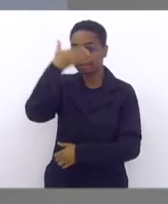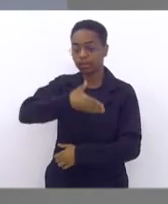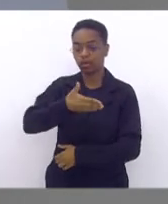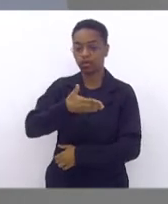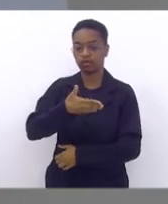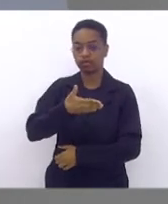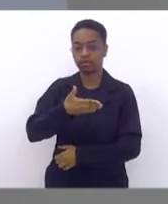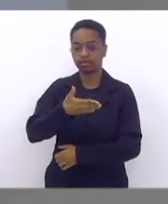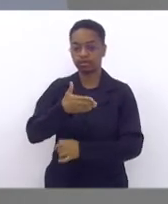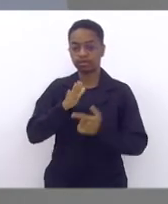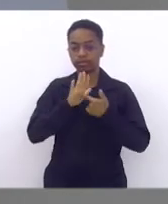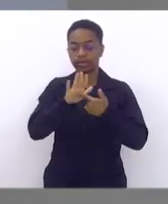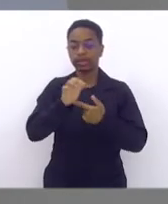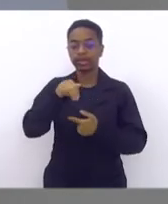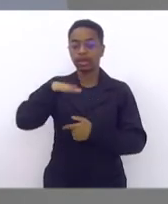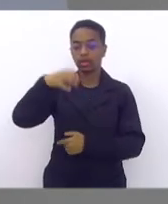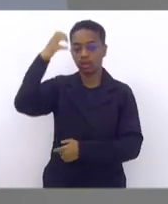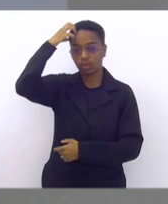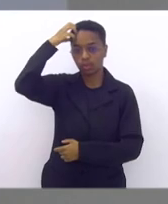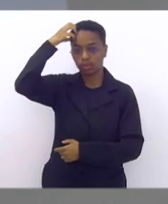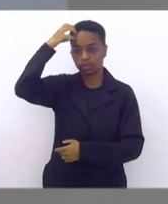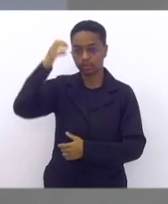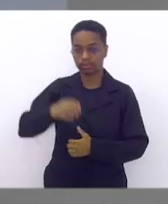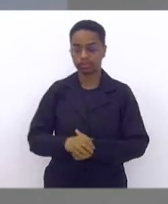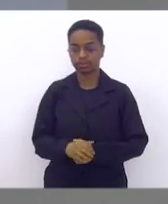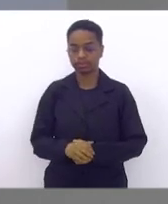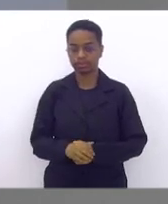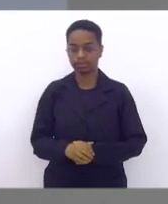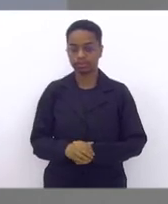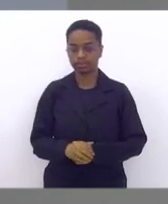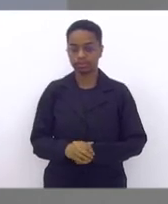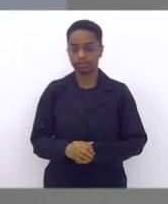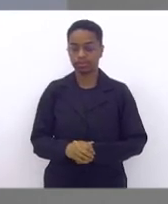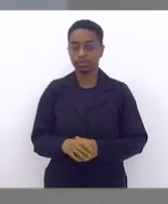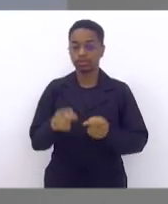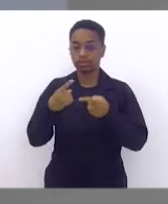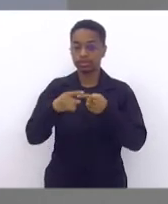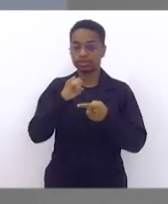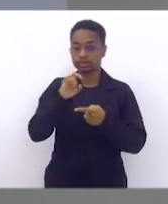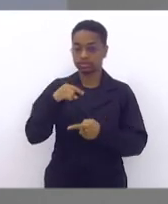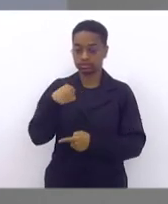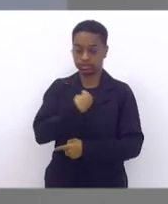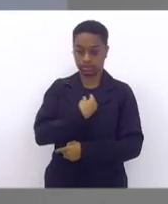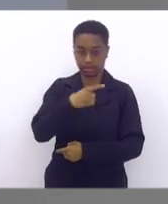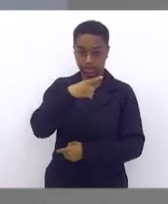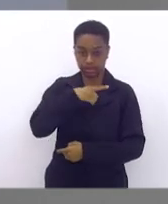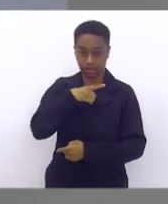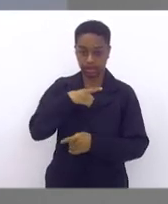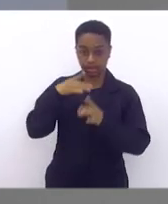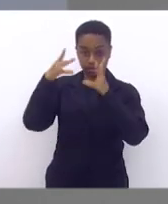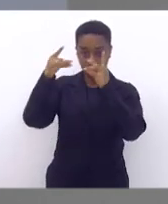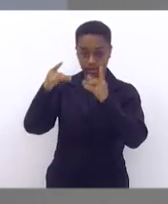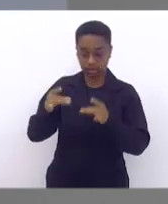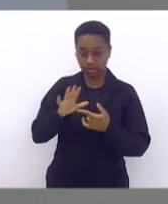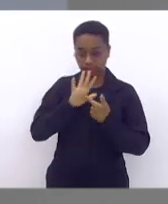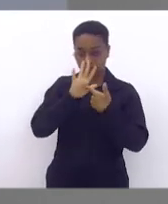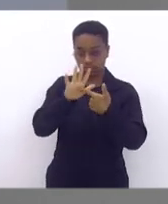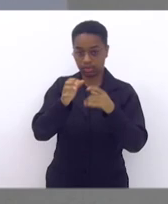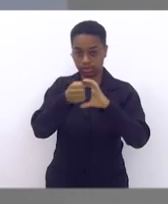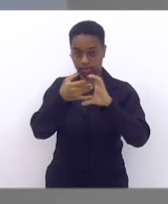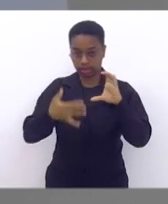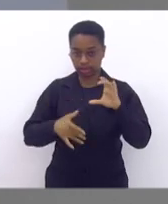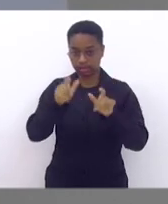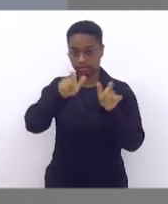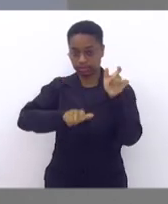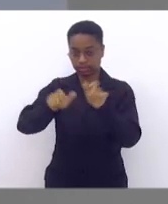para dizer quem é o culpado. O que vai acontecer? Quando a gente tem a descrição de um